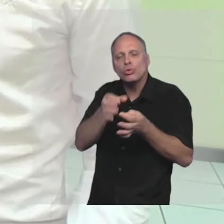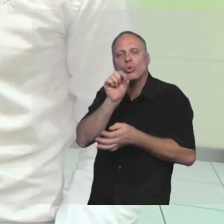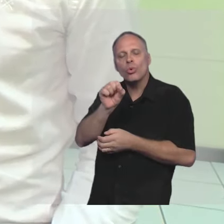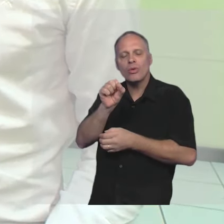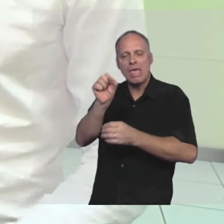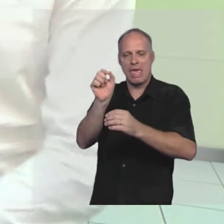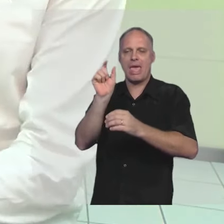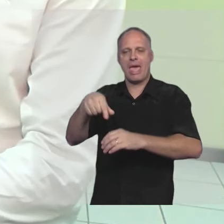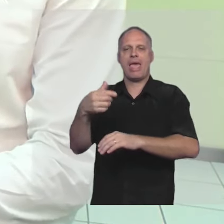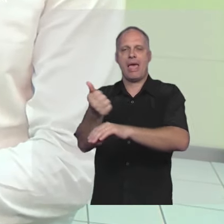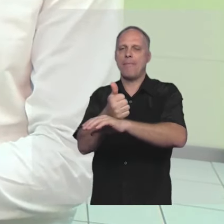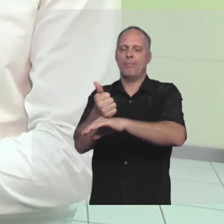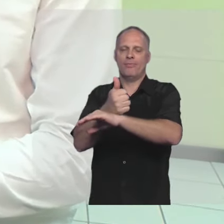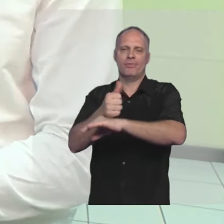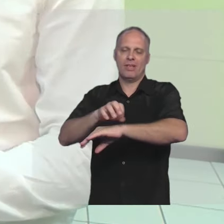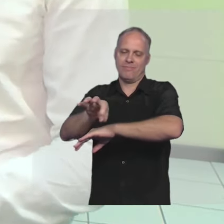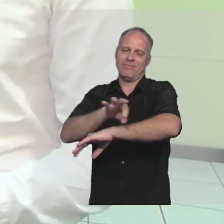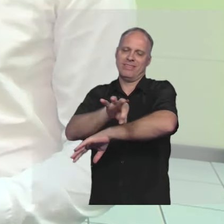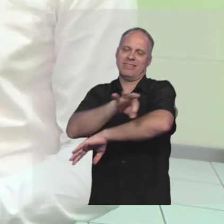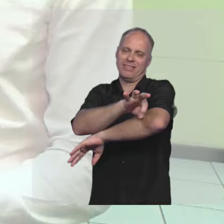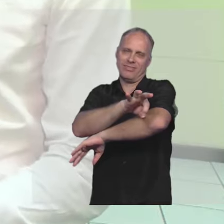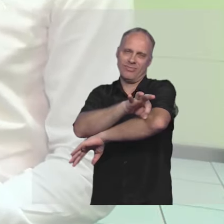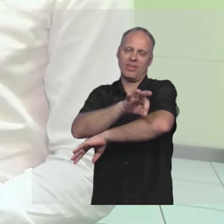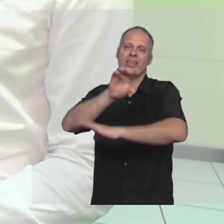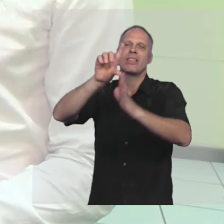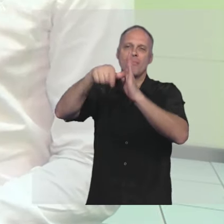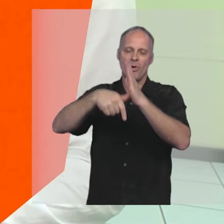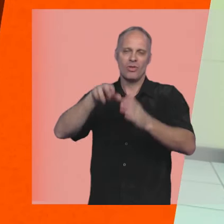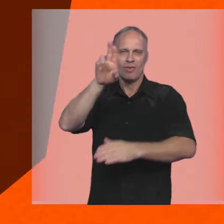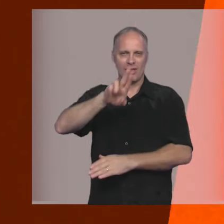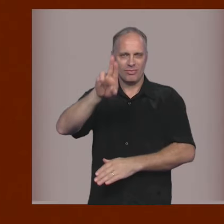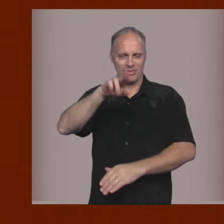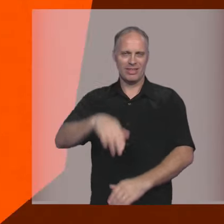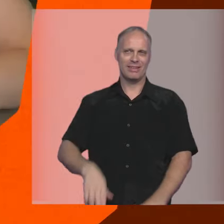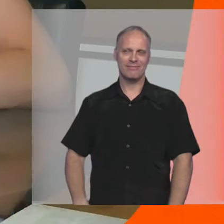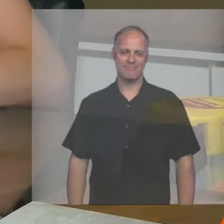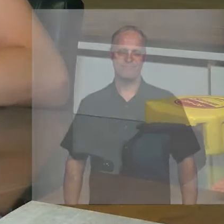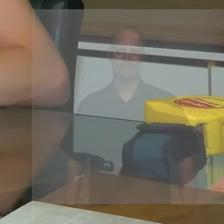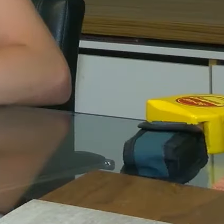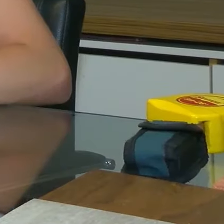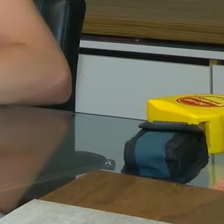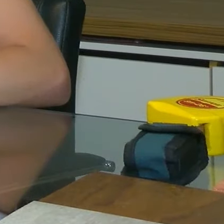exatamente o que a profissão ele vai exercer depois, né?